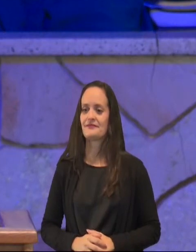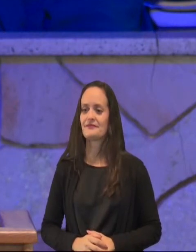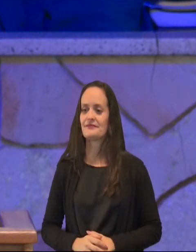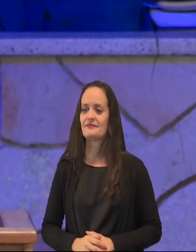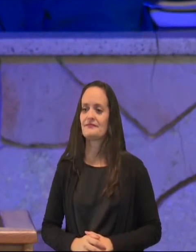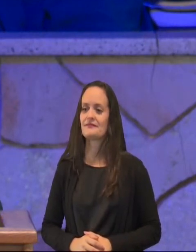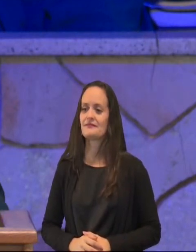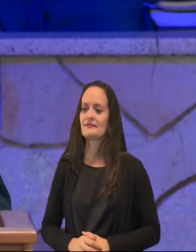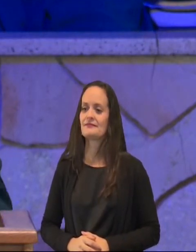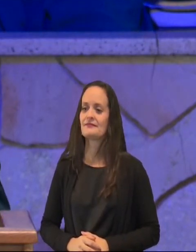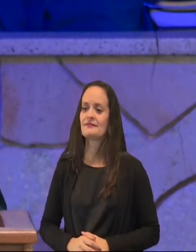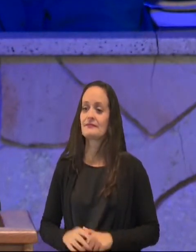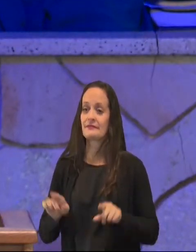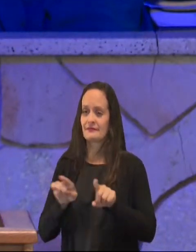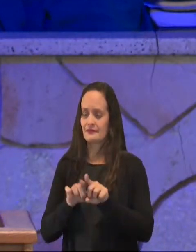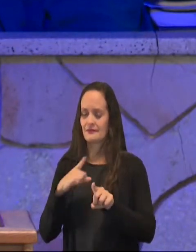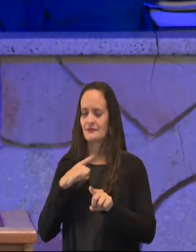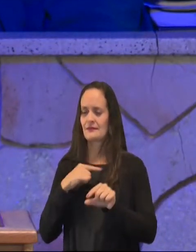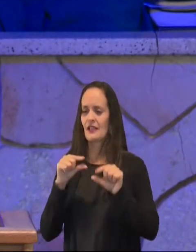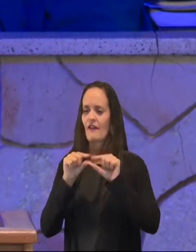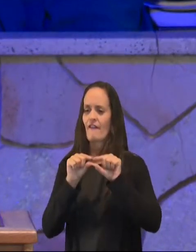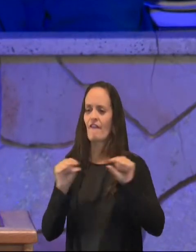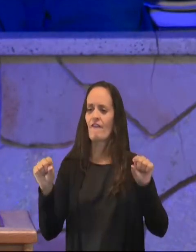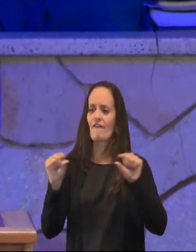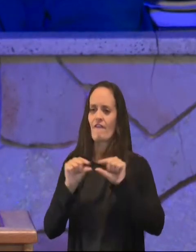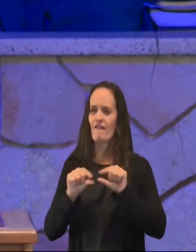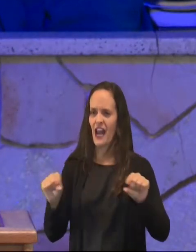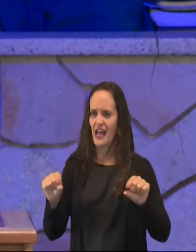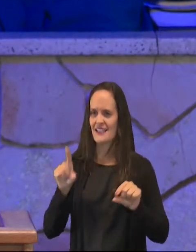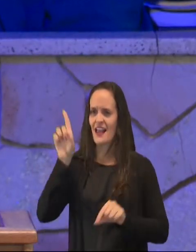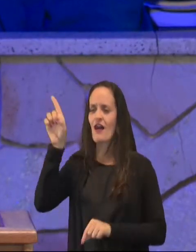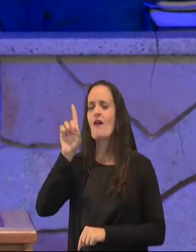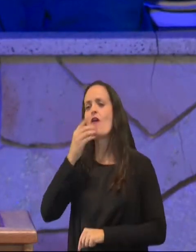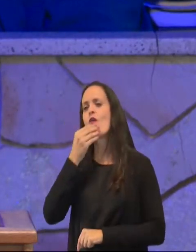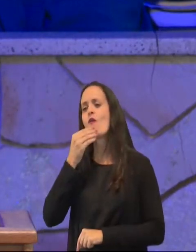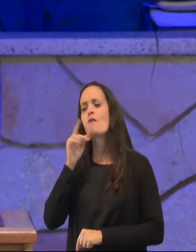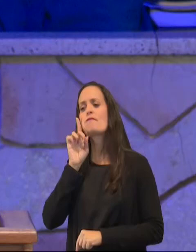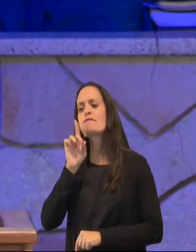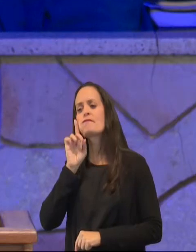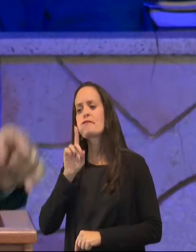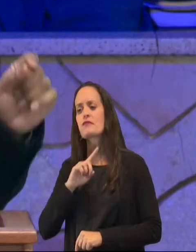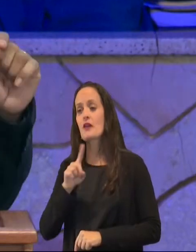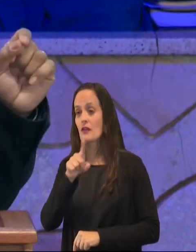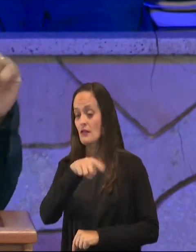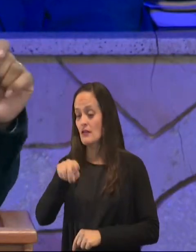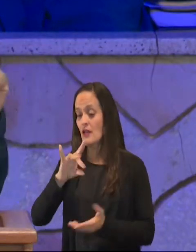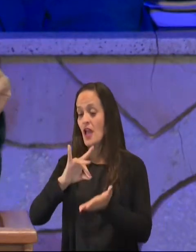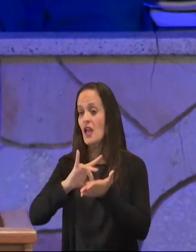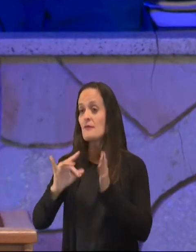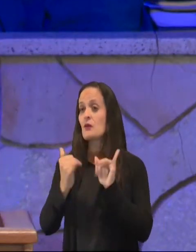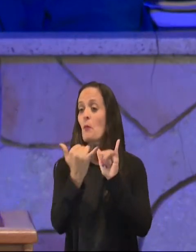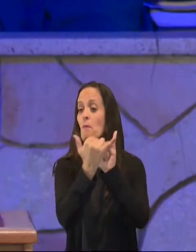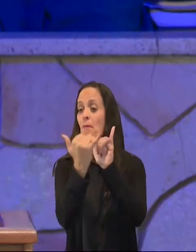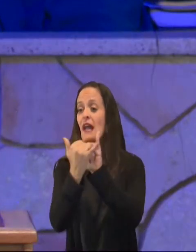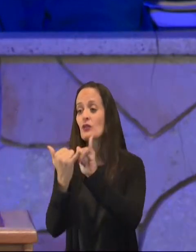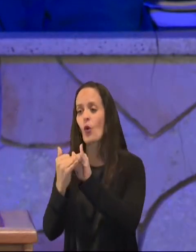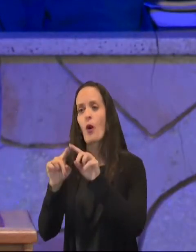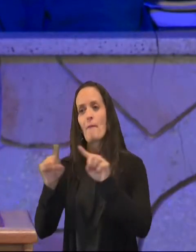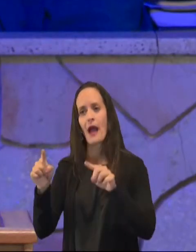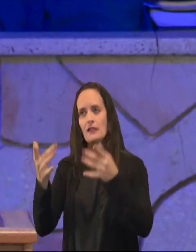Ou como uma frase atribuída a um dos presidentes norte-americanos: perdoe seus inimigos, mas guarde o nome de cada um